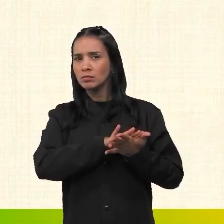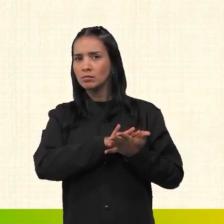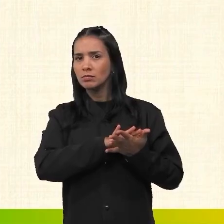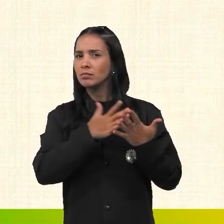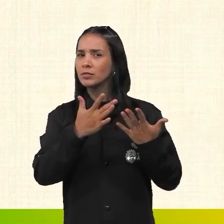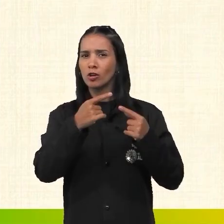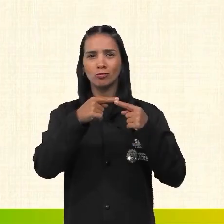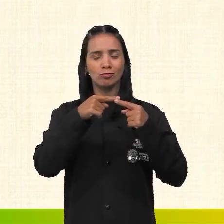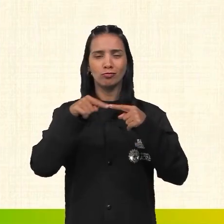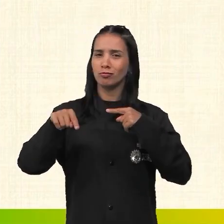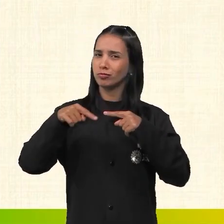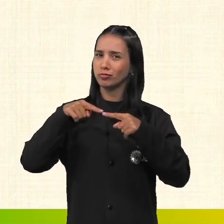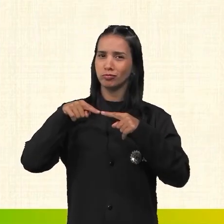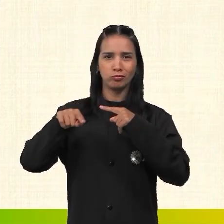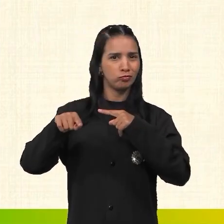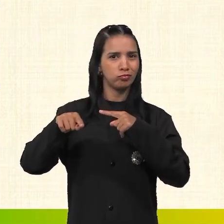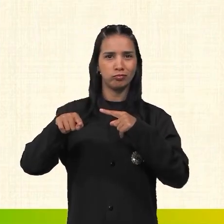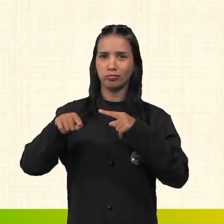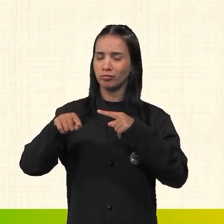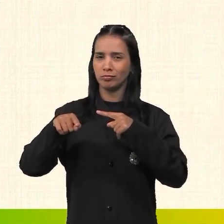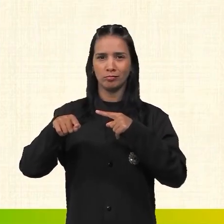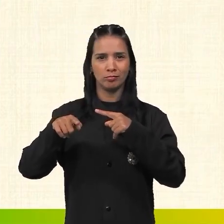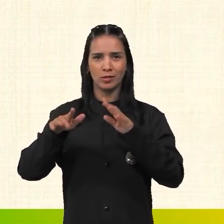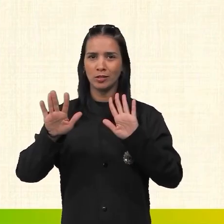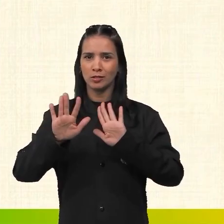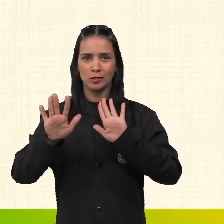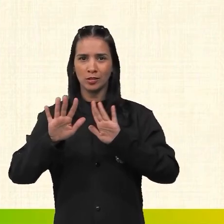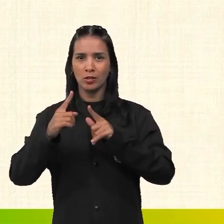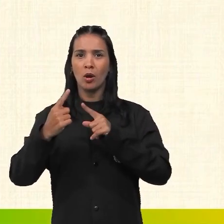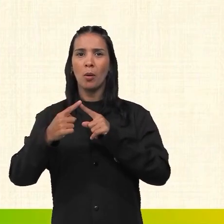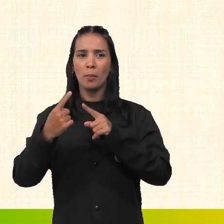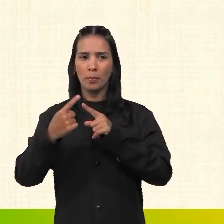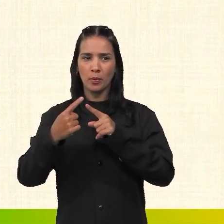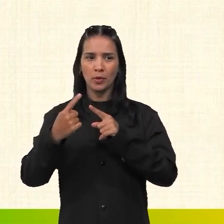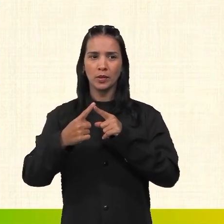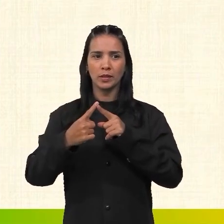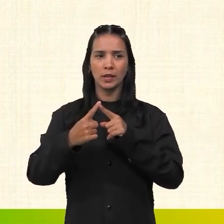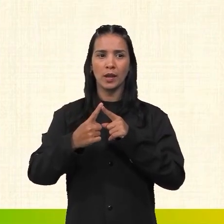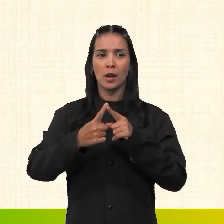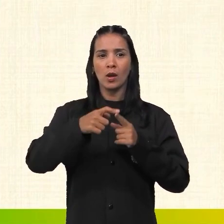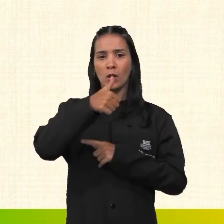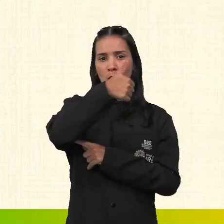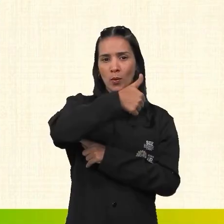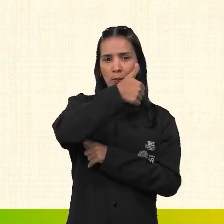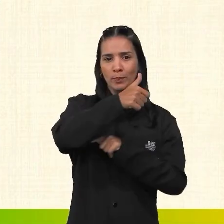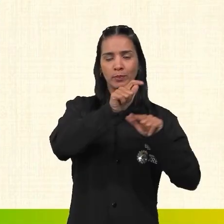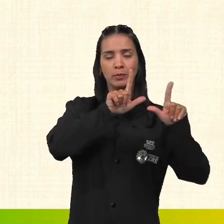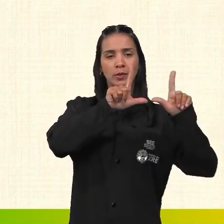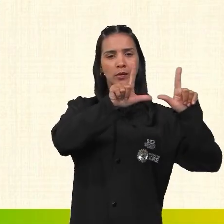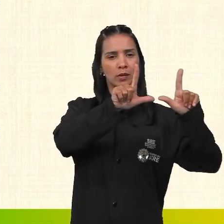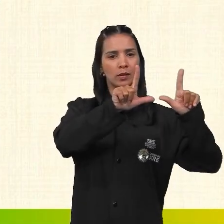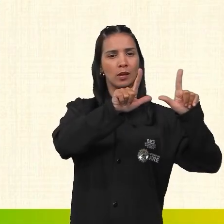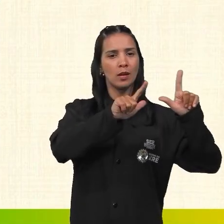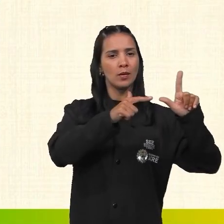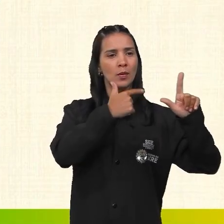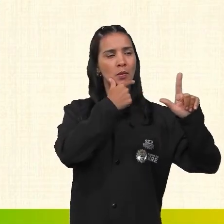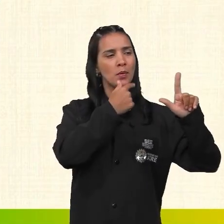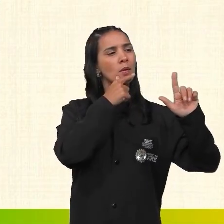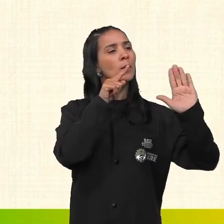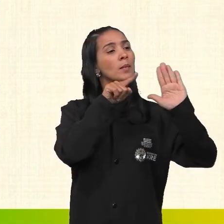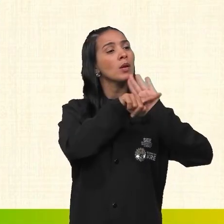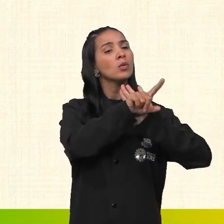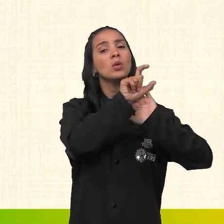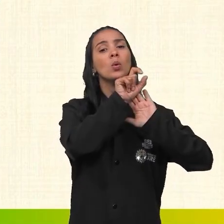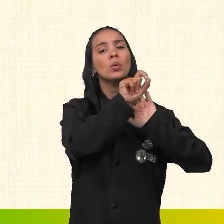Também não é a nossa resposta, né, pessoal? Até porque no primeiro quadrinho ele pergunta para ela o que tem para jantar e